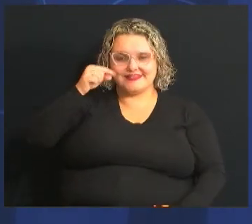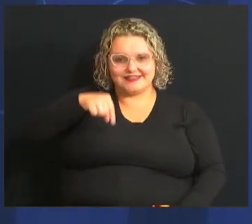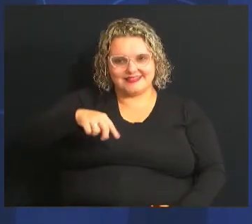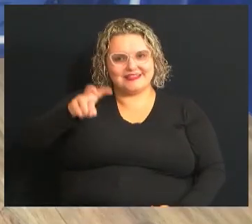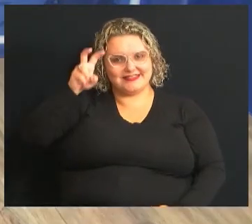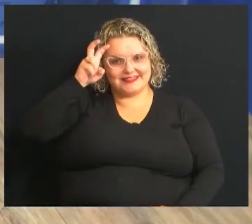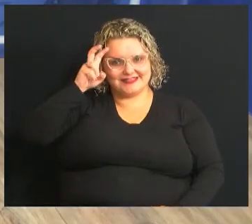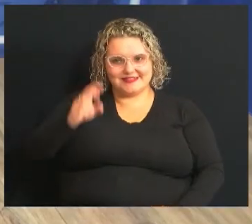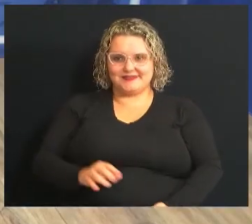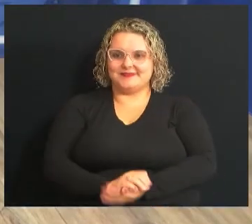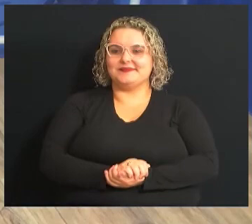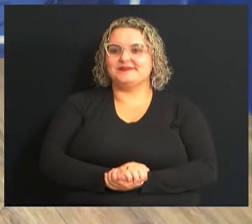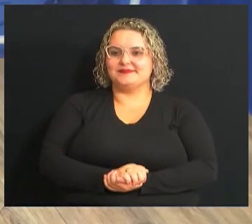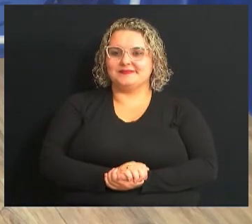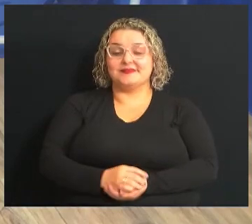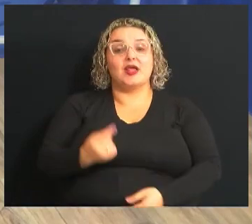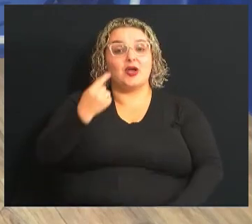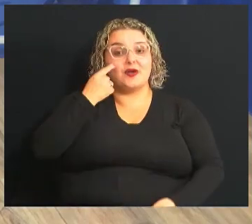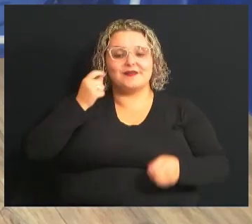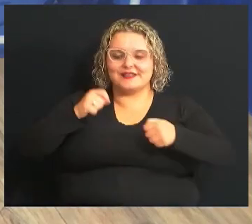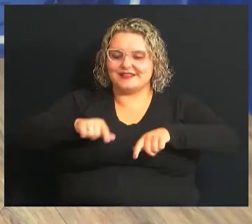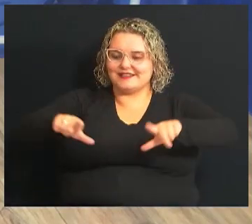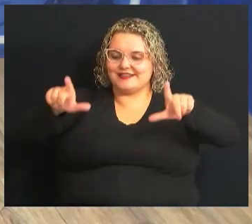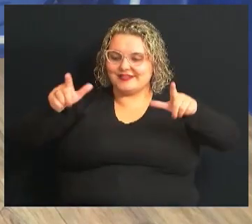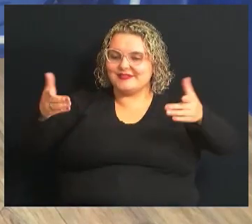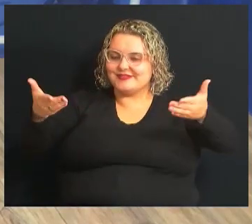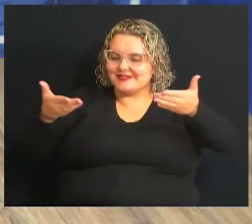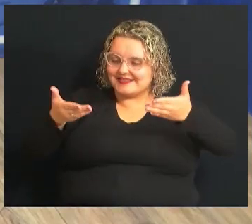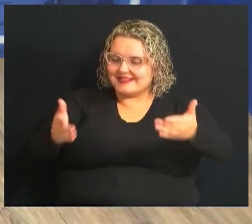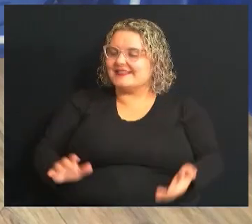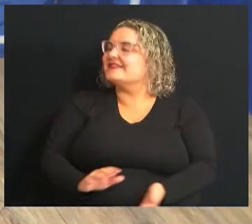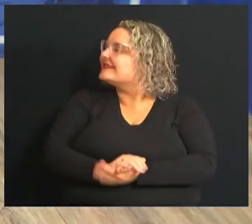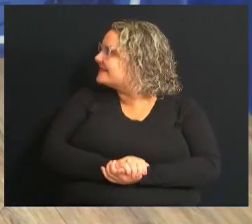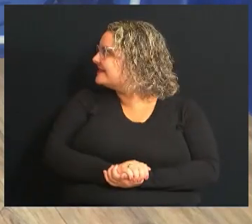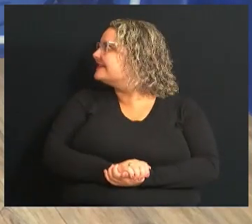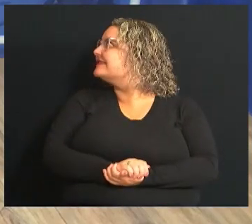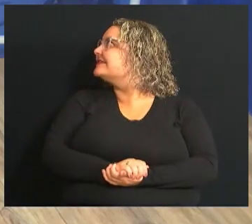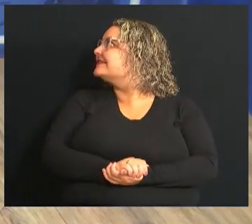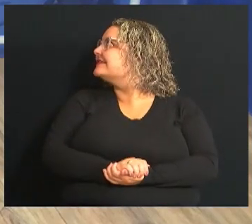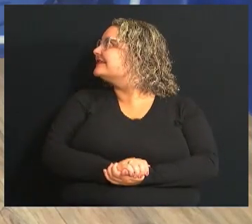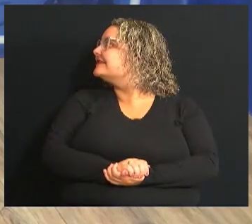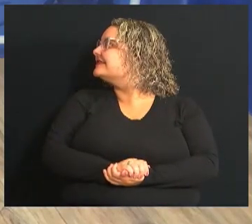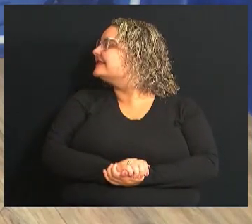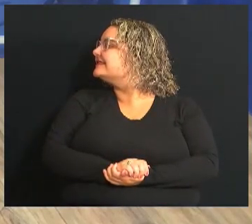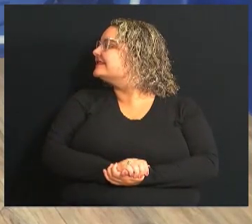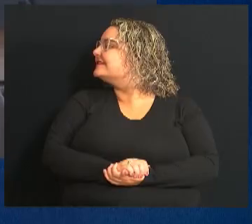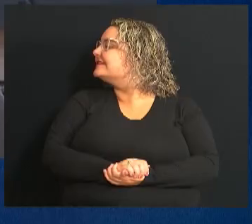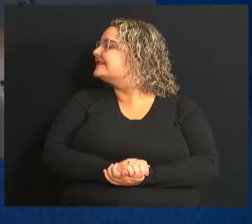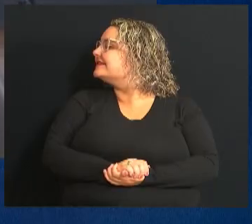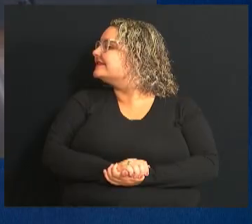quinta-feira. Confira a partir de agora os destaques de hoje.